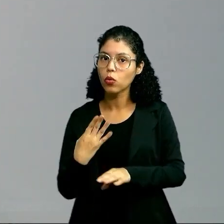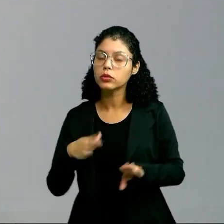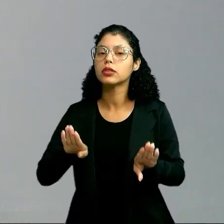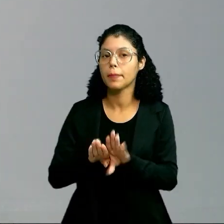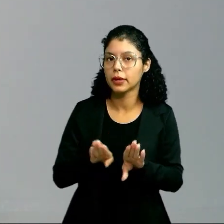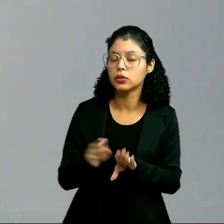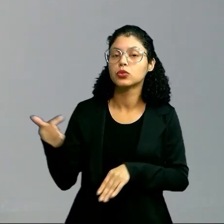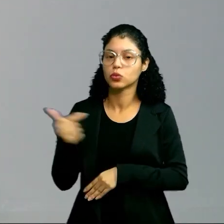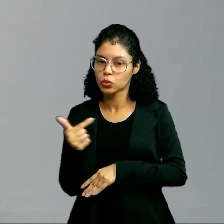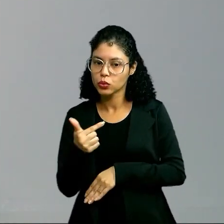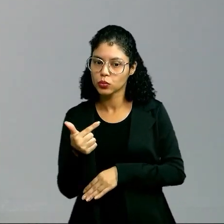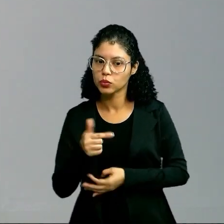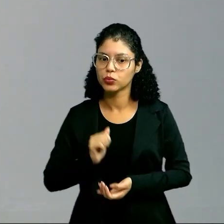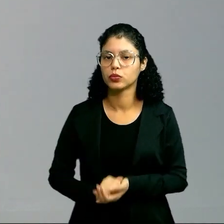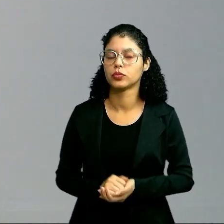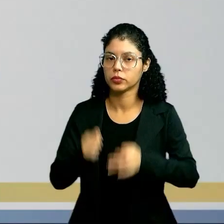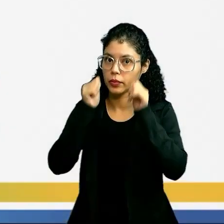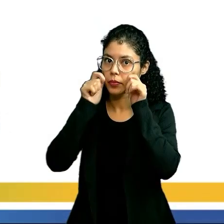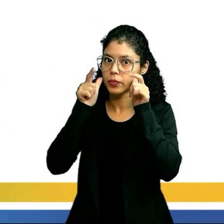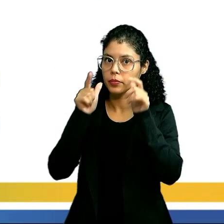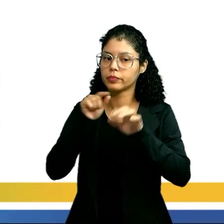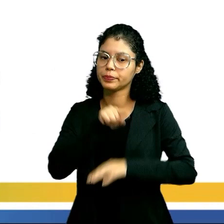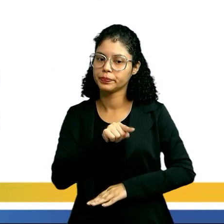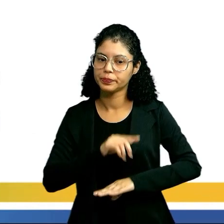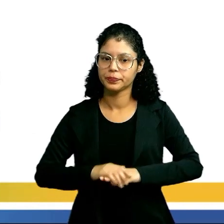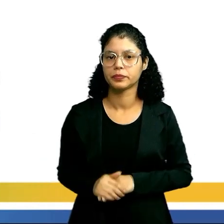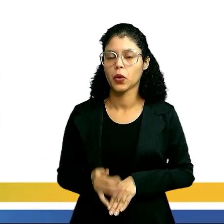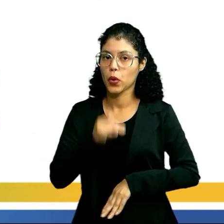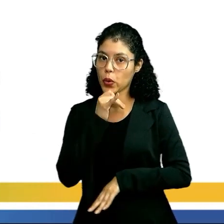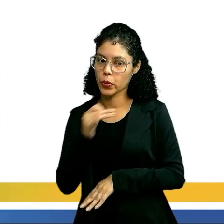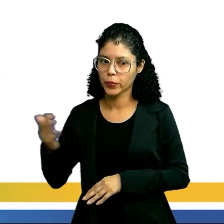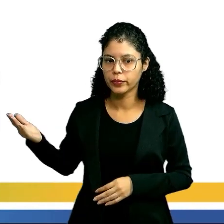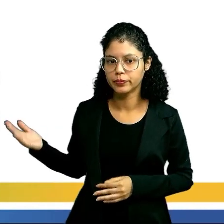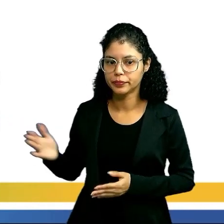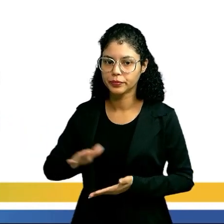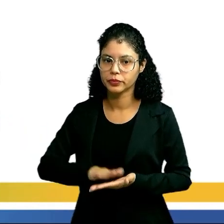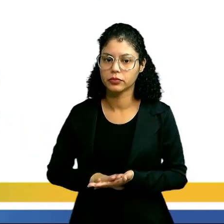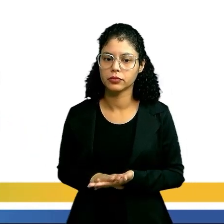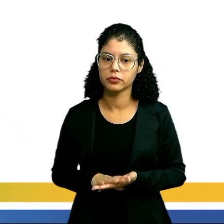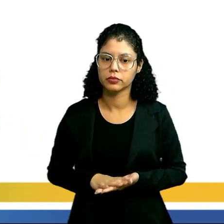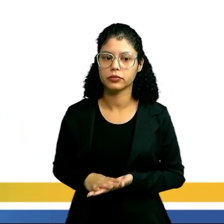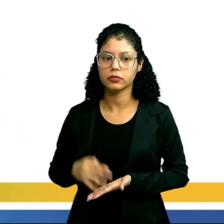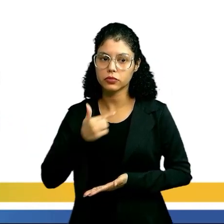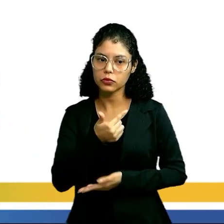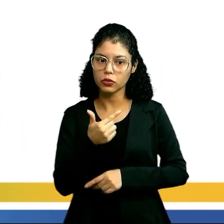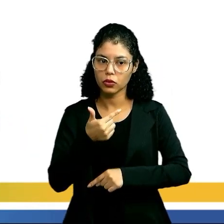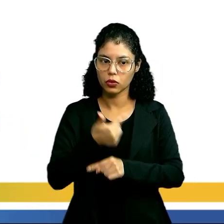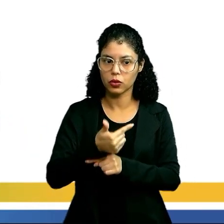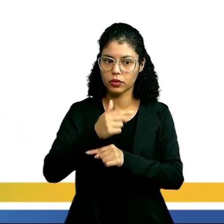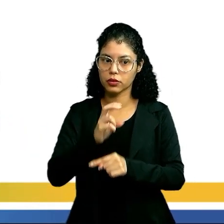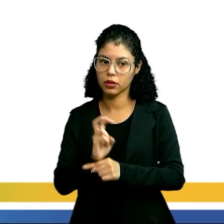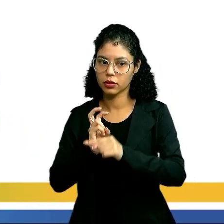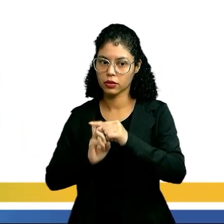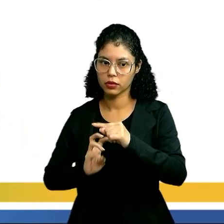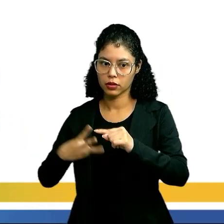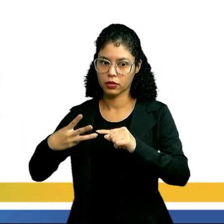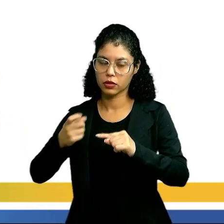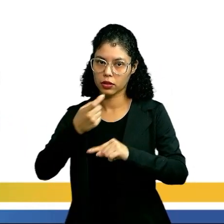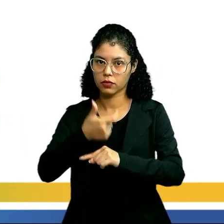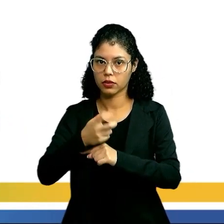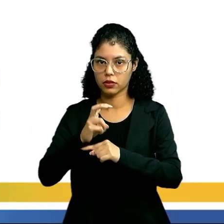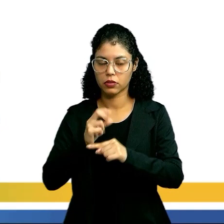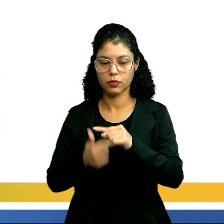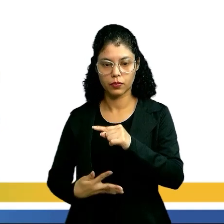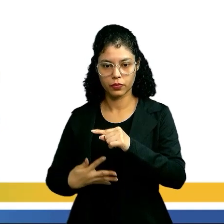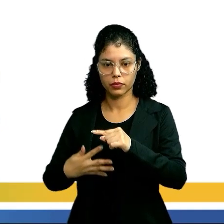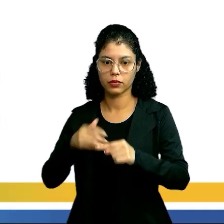Então, você tem que estar bem atento sobre isso. Olha esse exemplo aqui, ó. 2 quintos elevado a 3x igual a 25